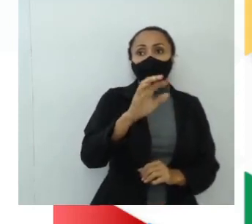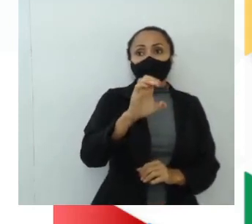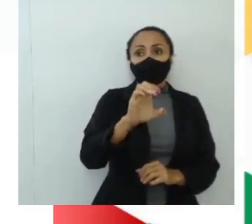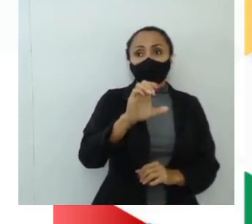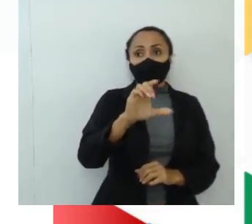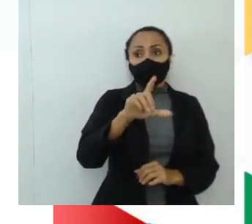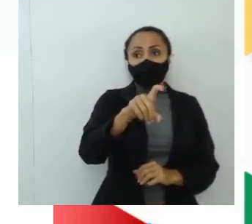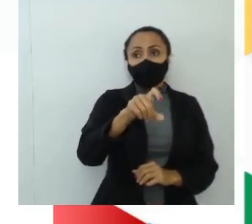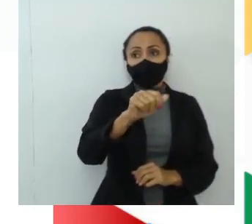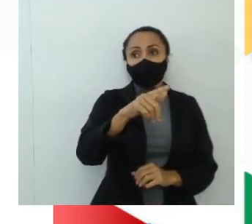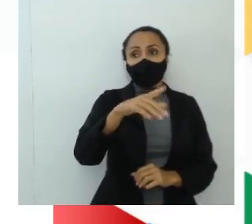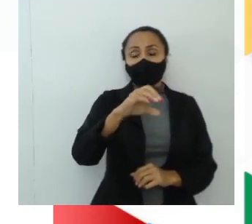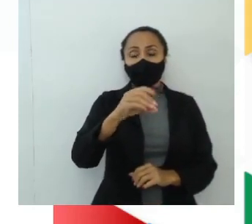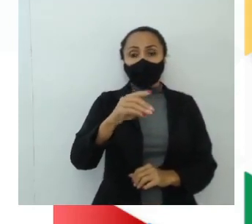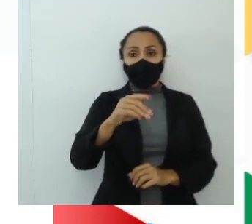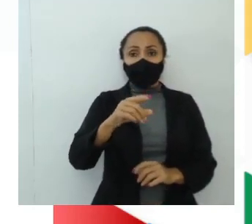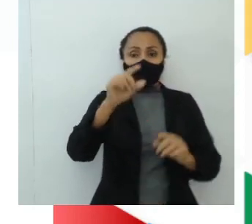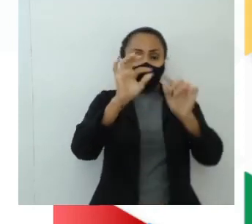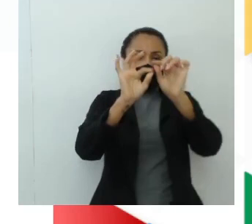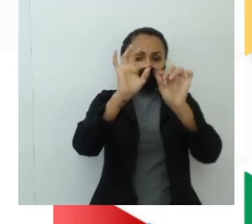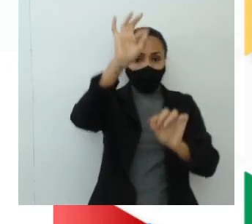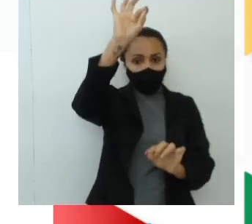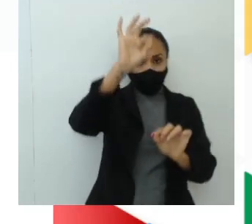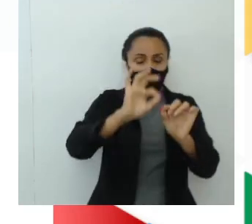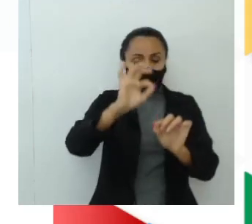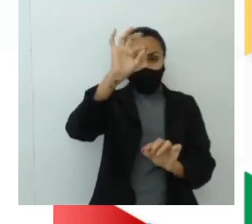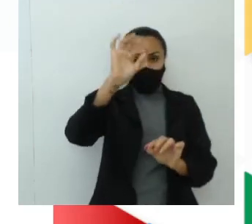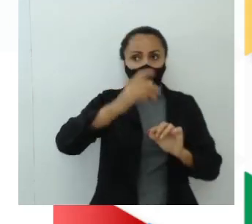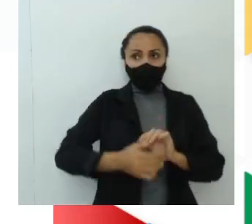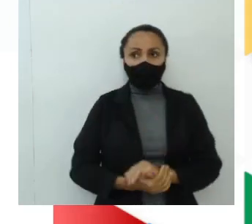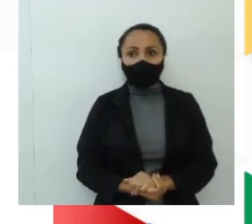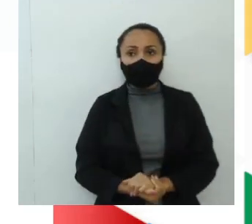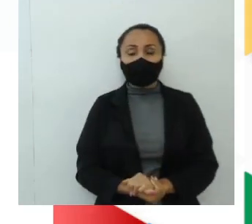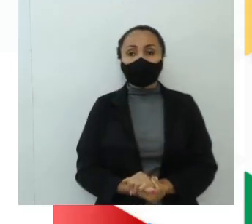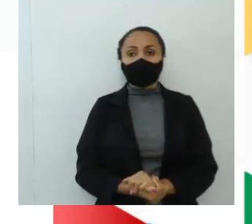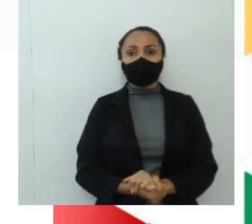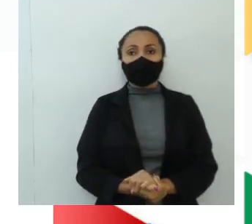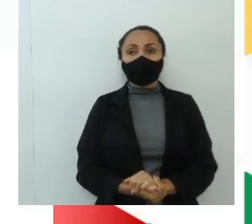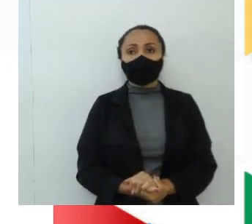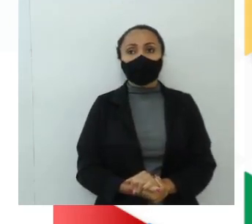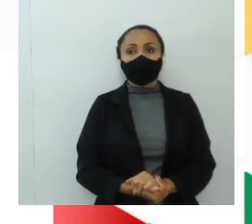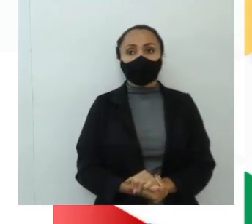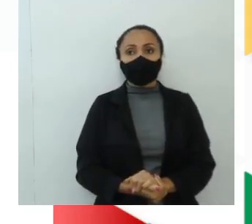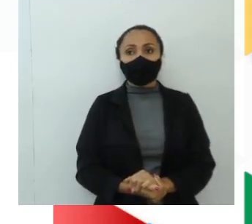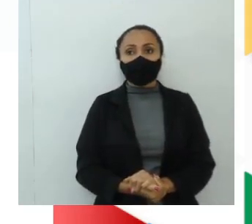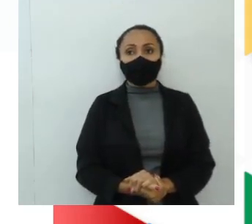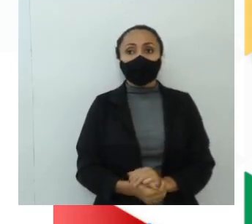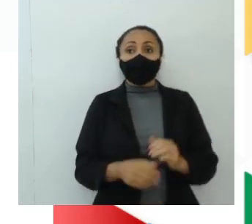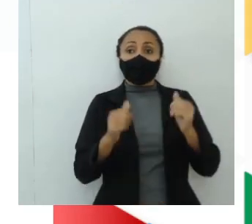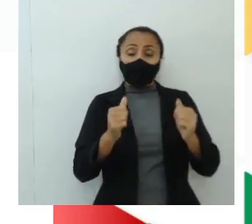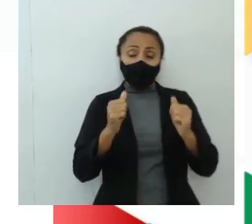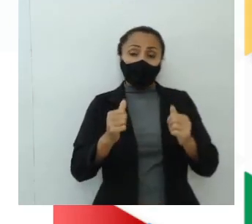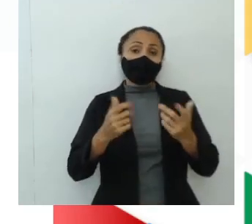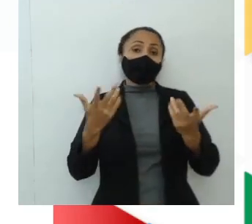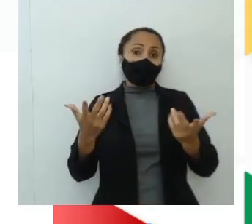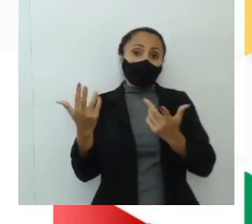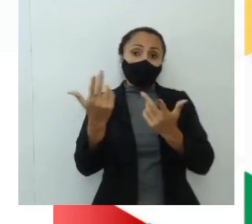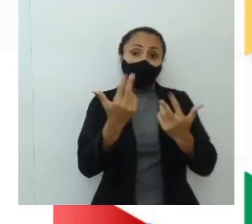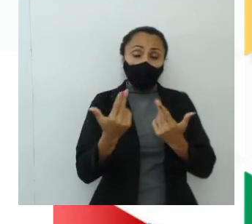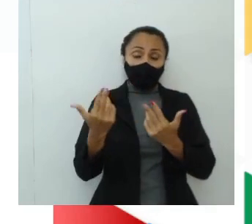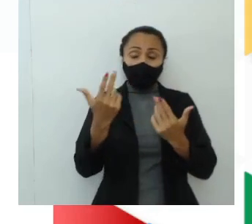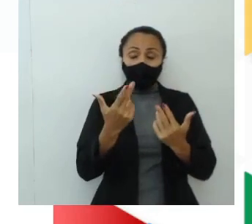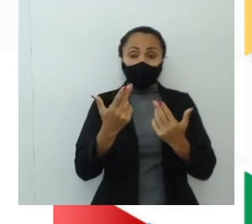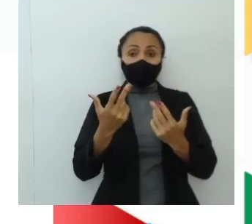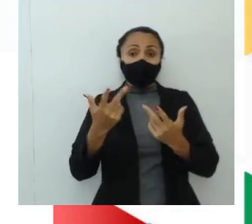as transformações chamadas transformações por reflexões em relação à reta. Pode gerar figuras idênticas à